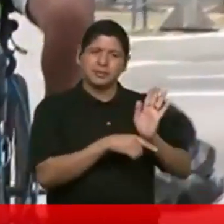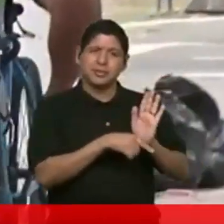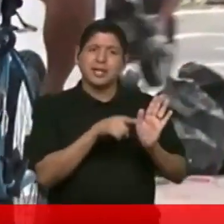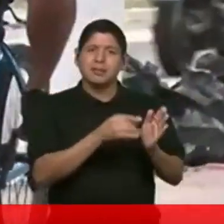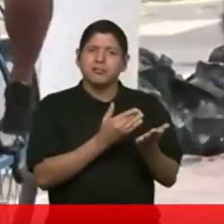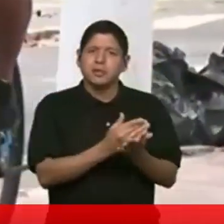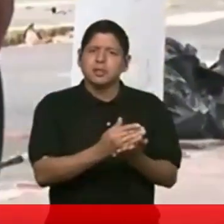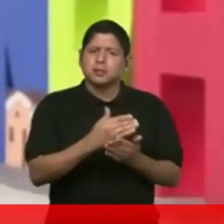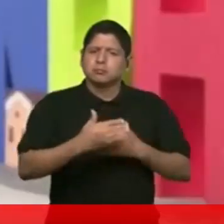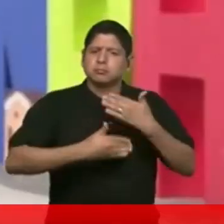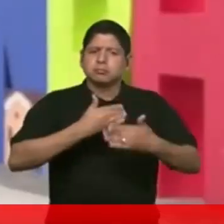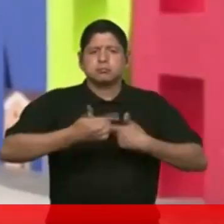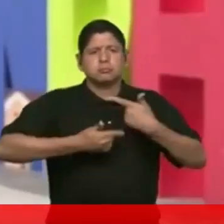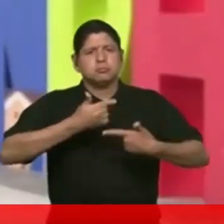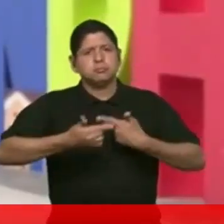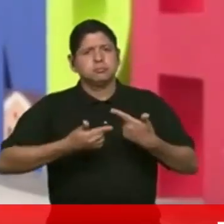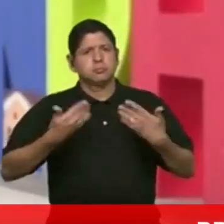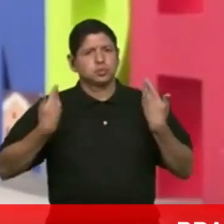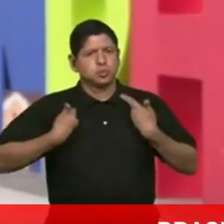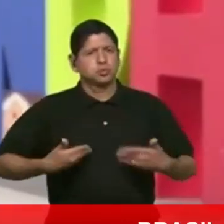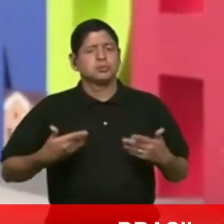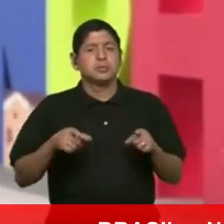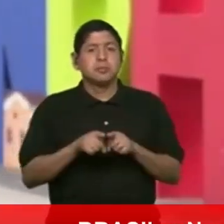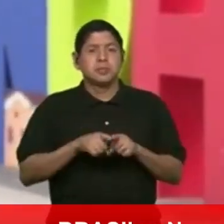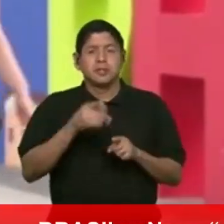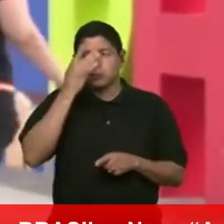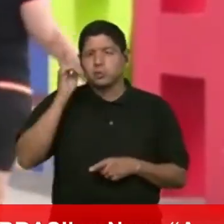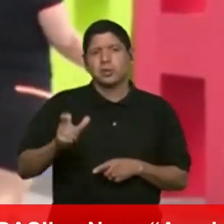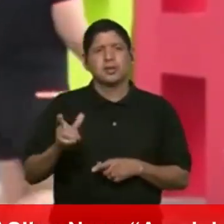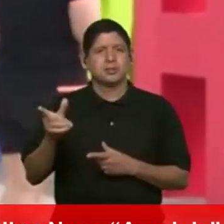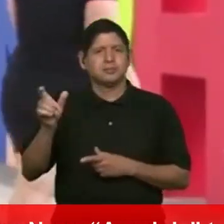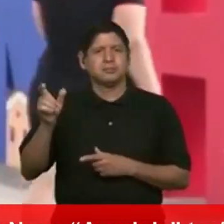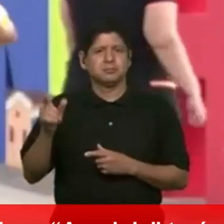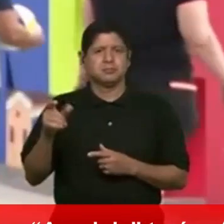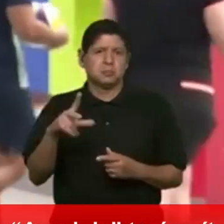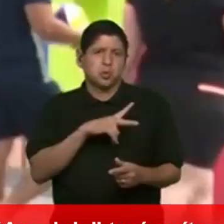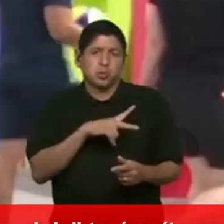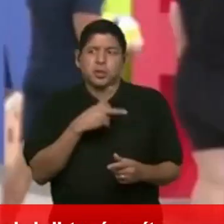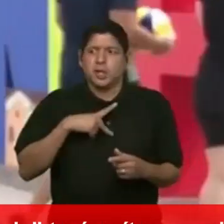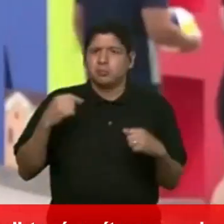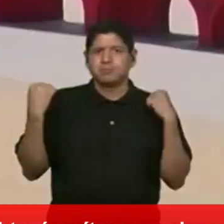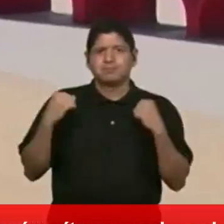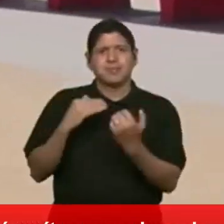fazer toda uma atividade com essa pessoa. De repente, o personal trainer ajuda, né,